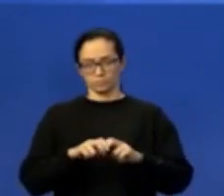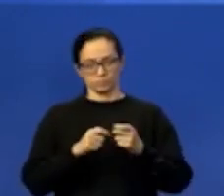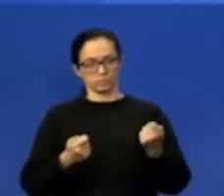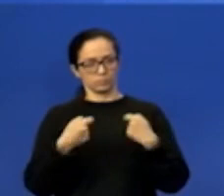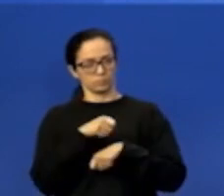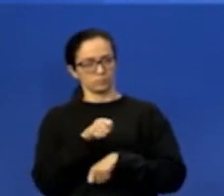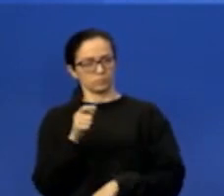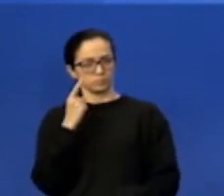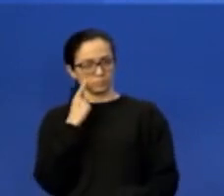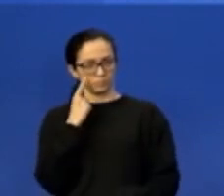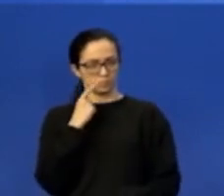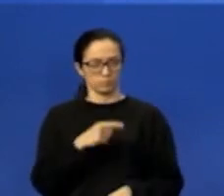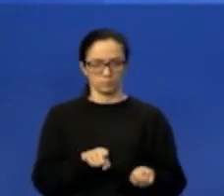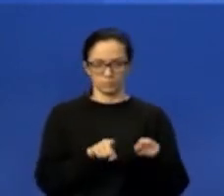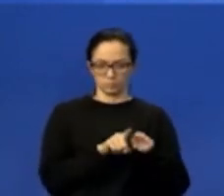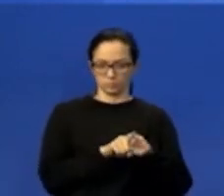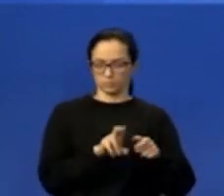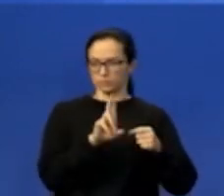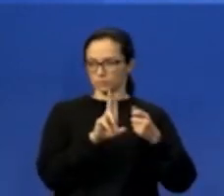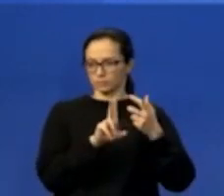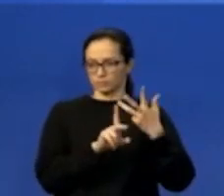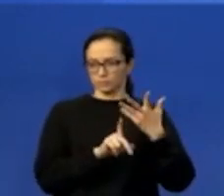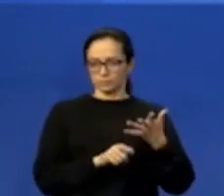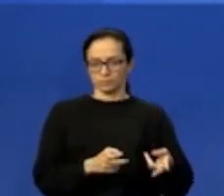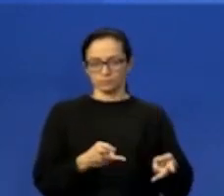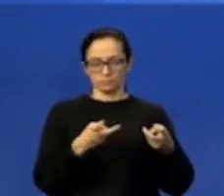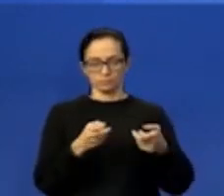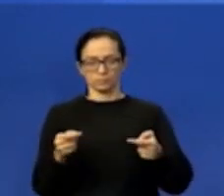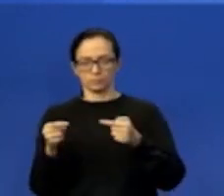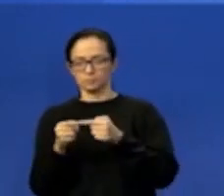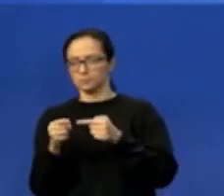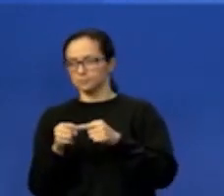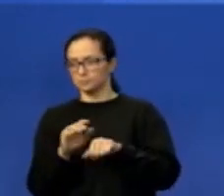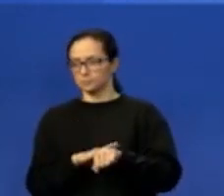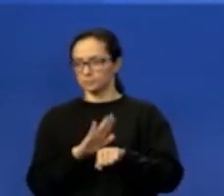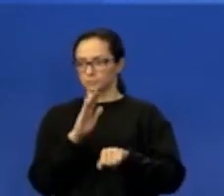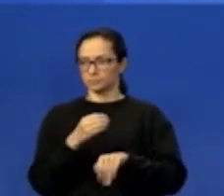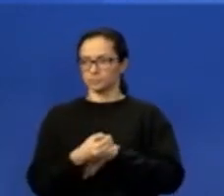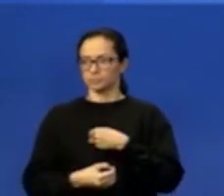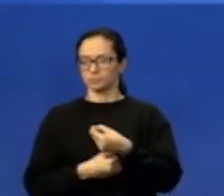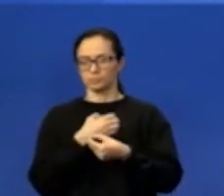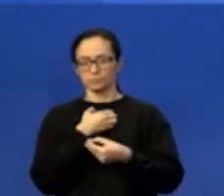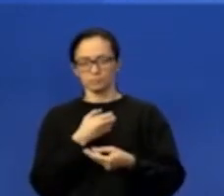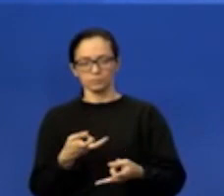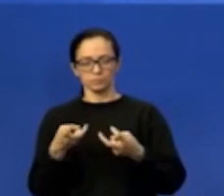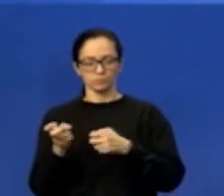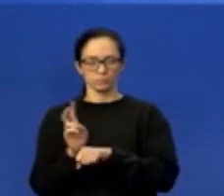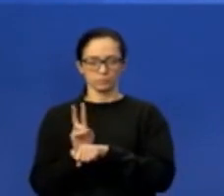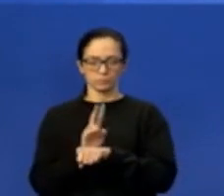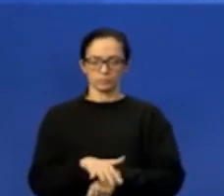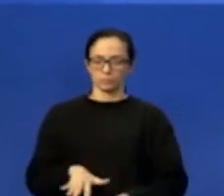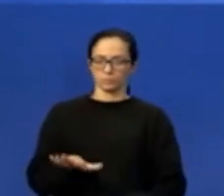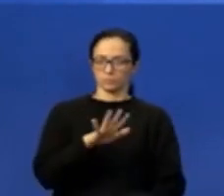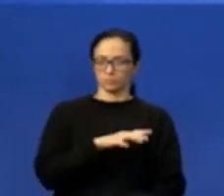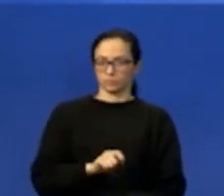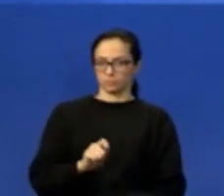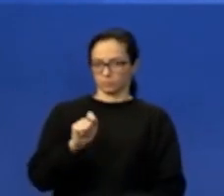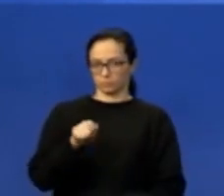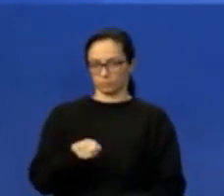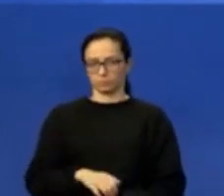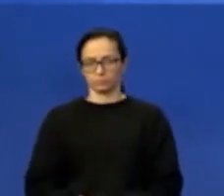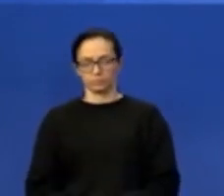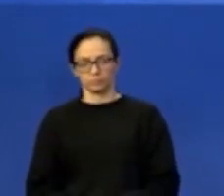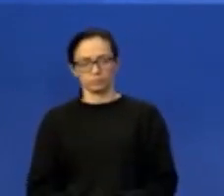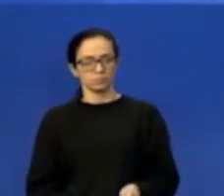que os leucócitos, né, essa série branca, ela está relacionada principalmente à defesa do nosso organismo. E, por